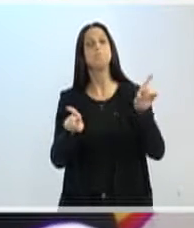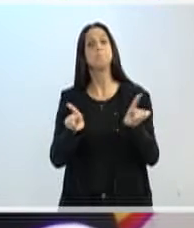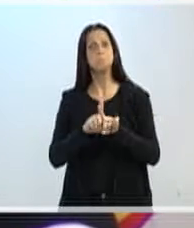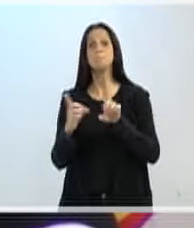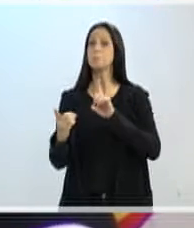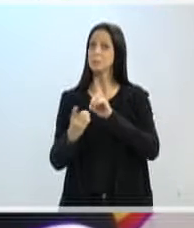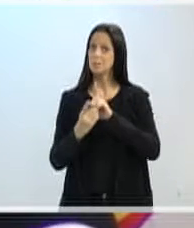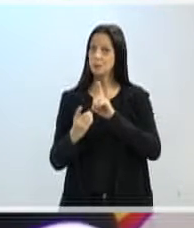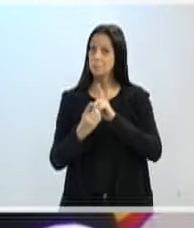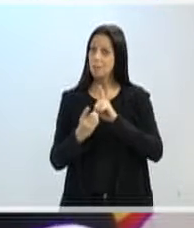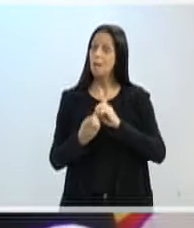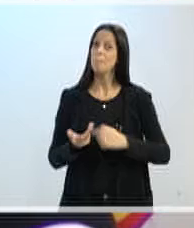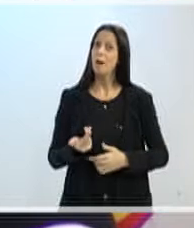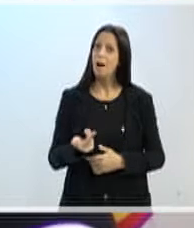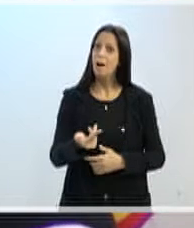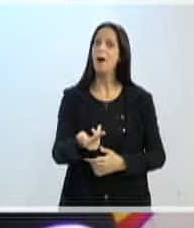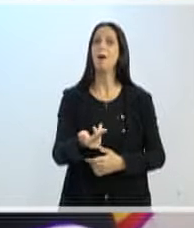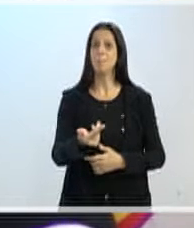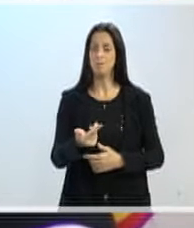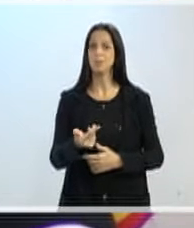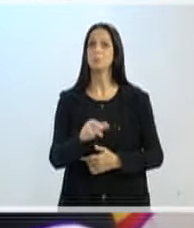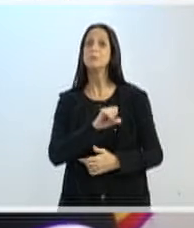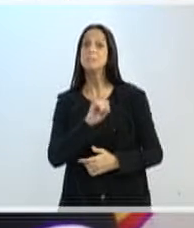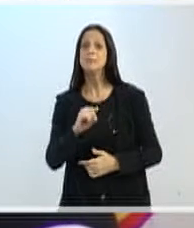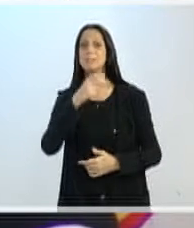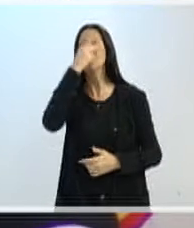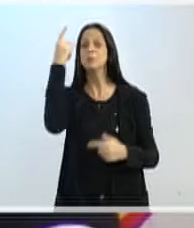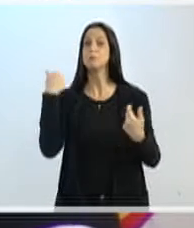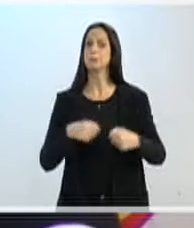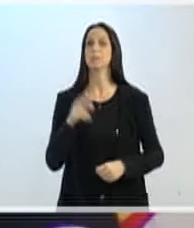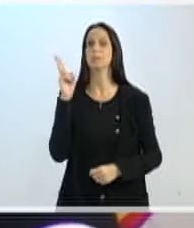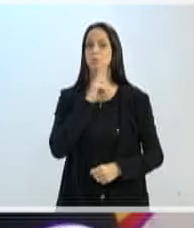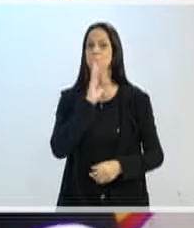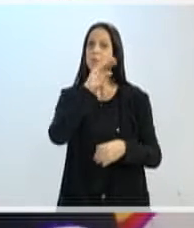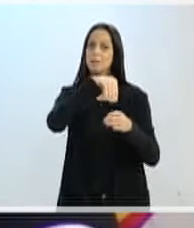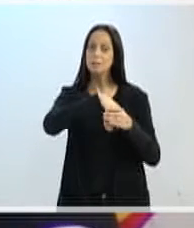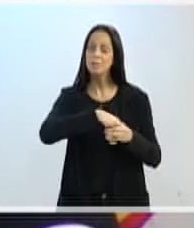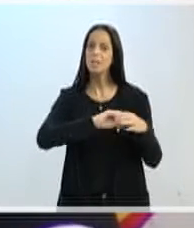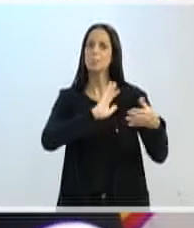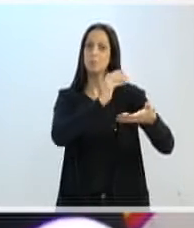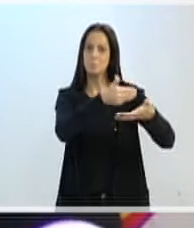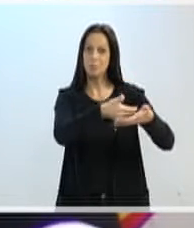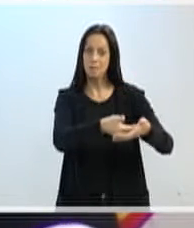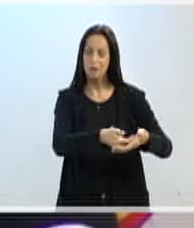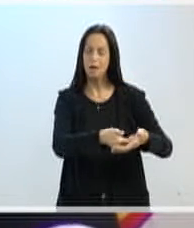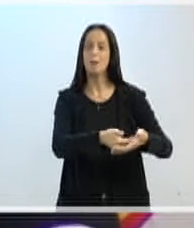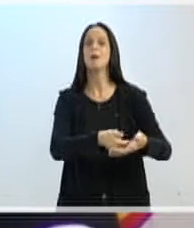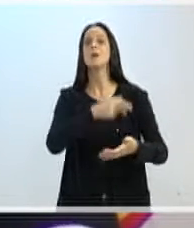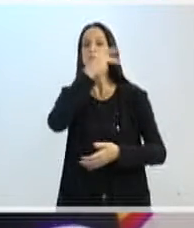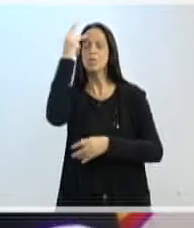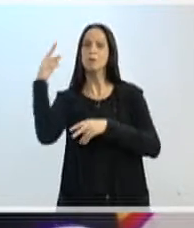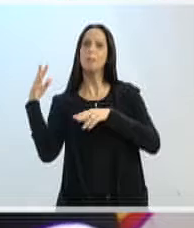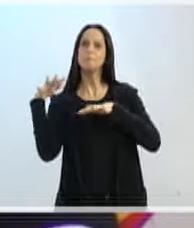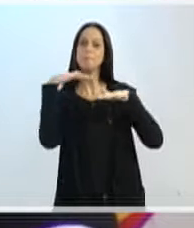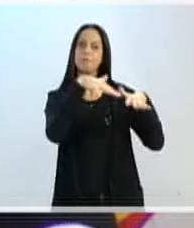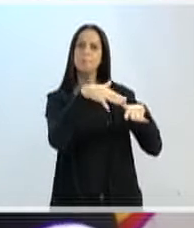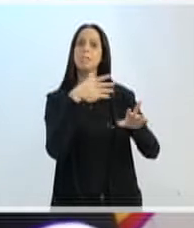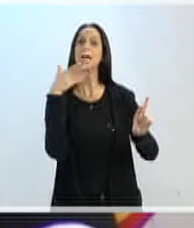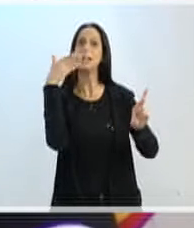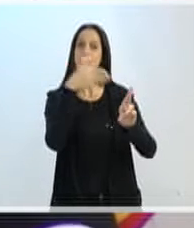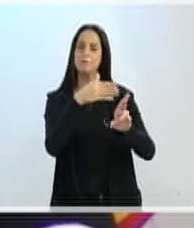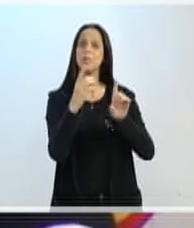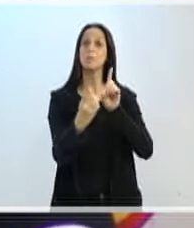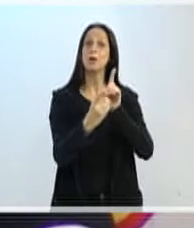e efetivo nos casos emergenciais. O Hospital Santo Antônio é conhecido como uma referência no atendimento